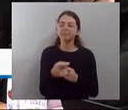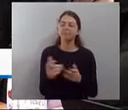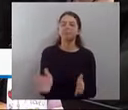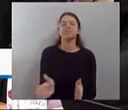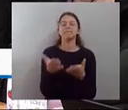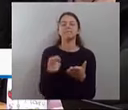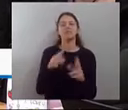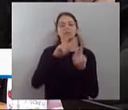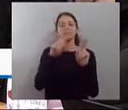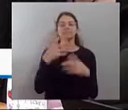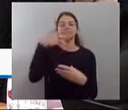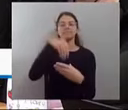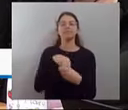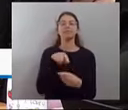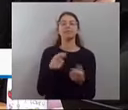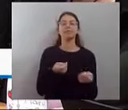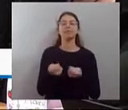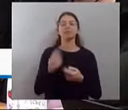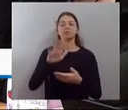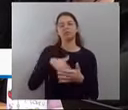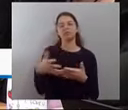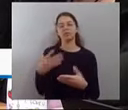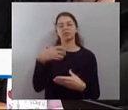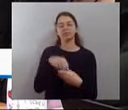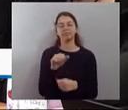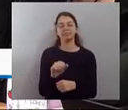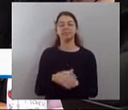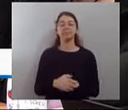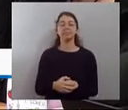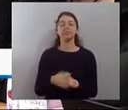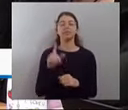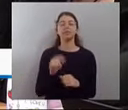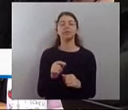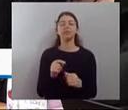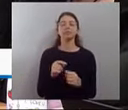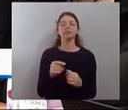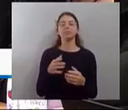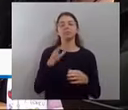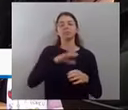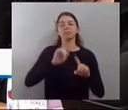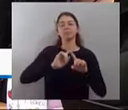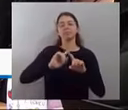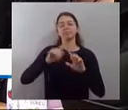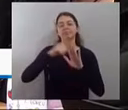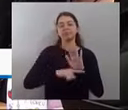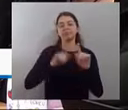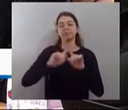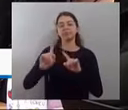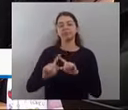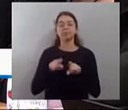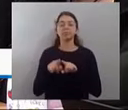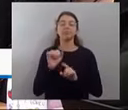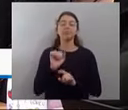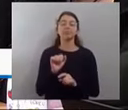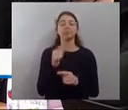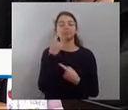nos instrumentos de gestão territorial e nos diversos instrumentos de políticas públicas, ou ainda o outro objetivo,